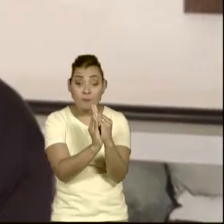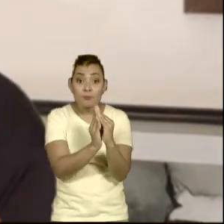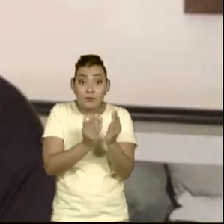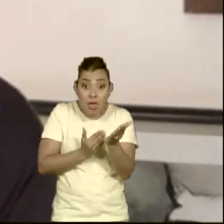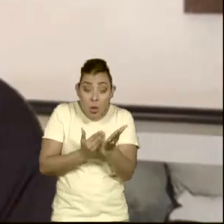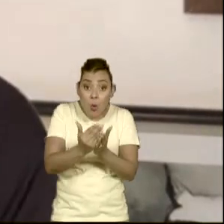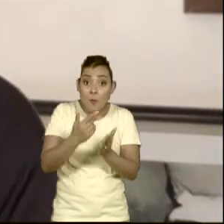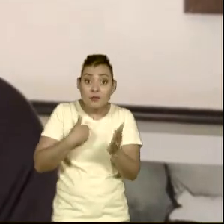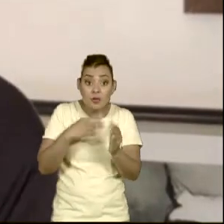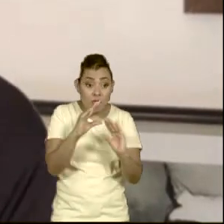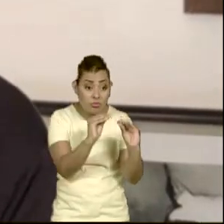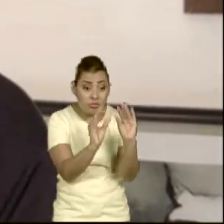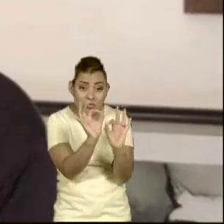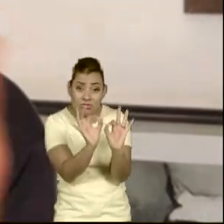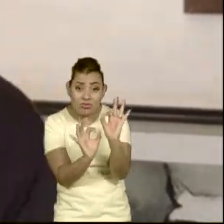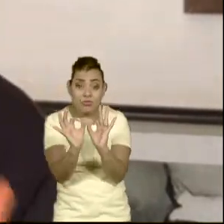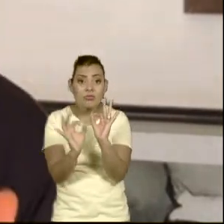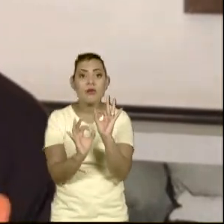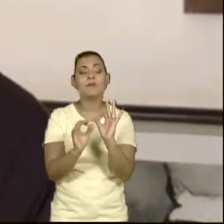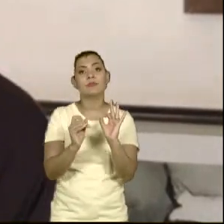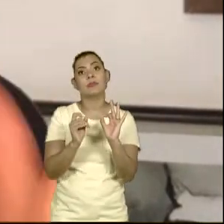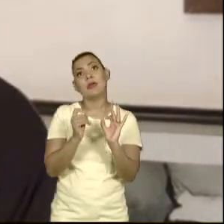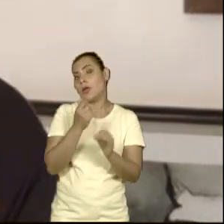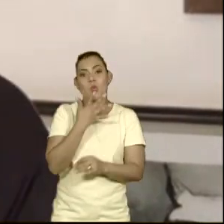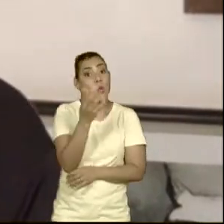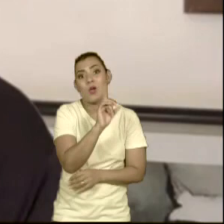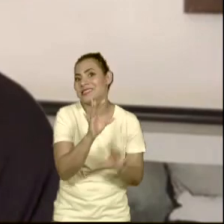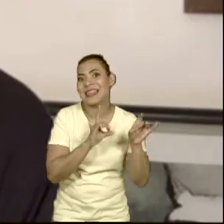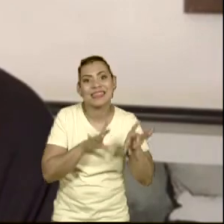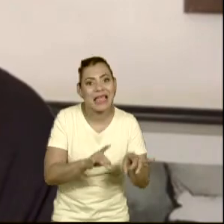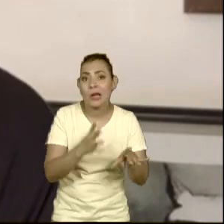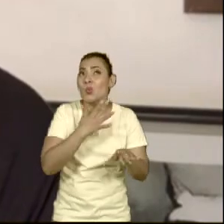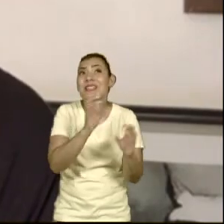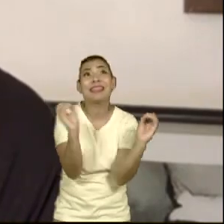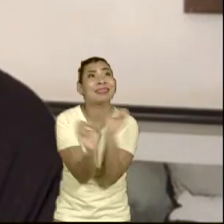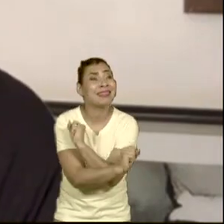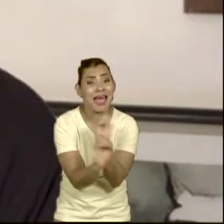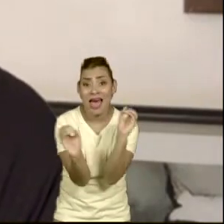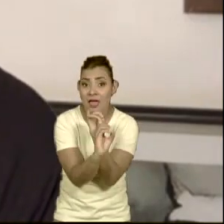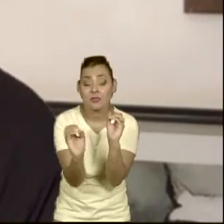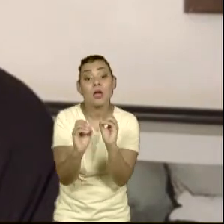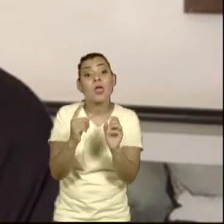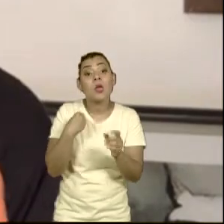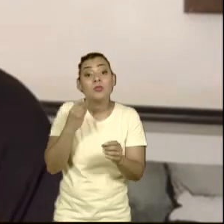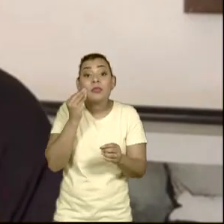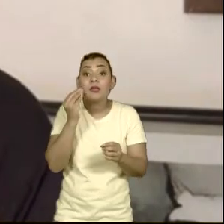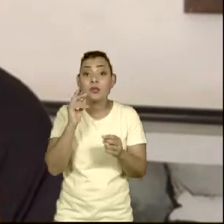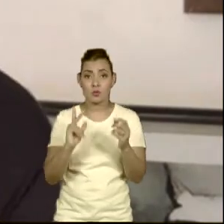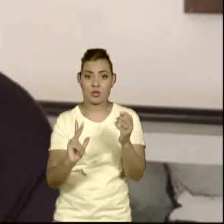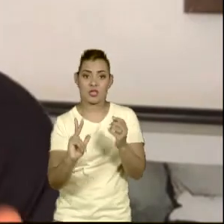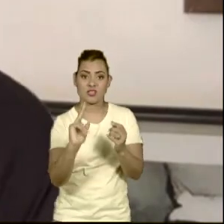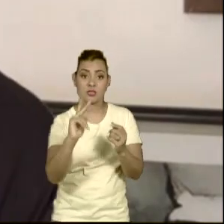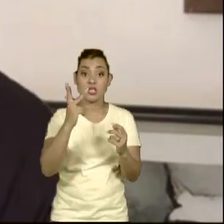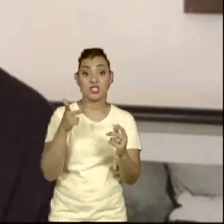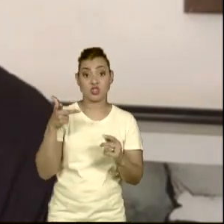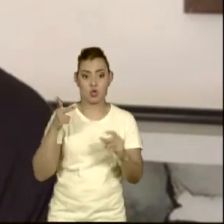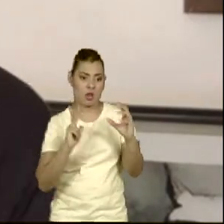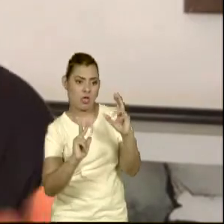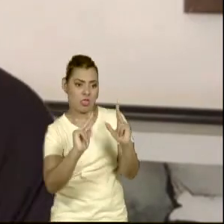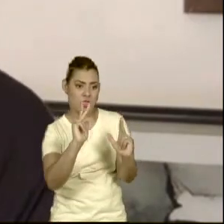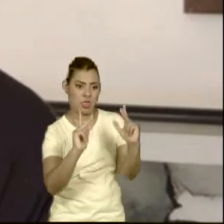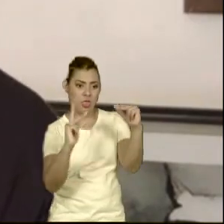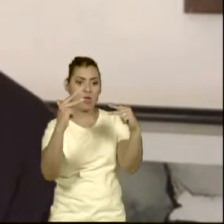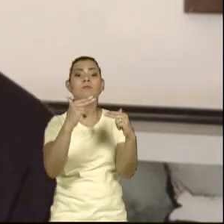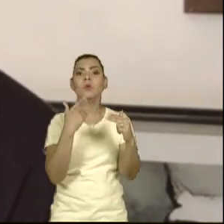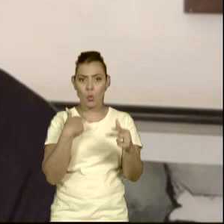comecei a tentar fazer, desconhecendo total, técnica, tudo, eu tentava fazer esculpindo com tesoura. E